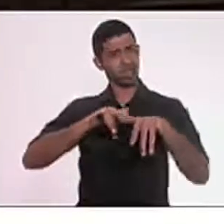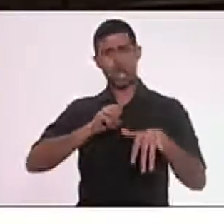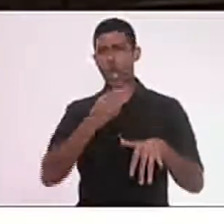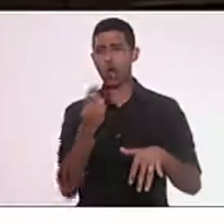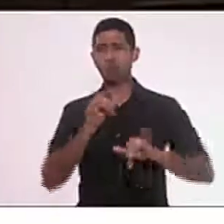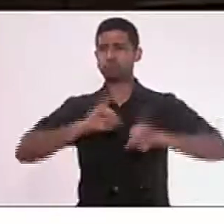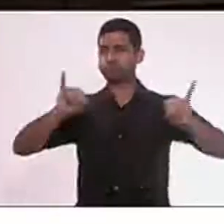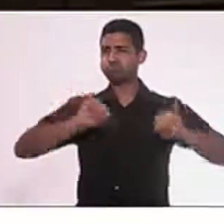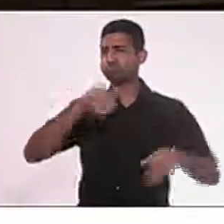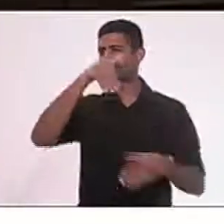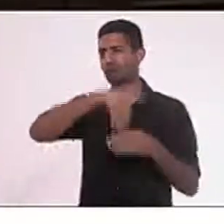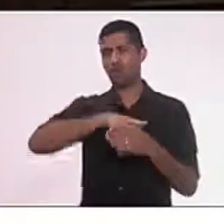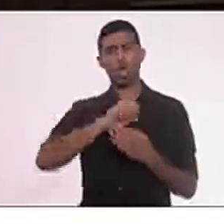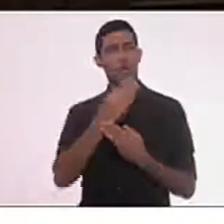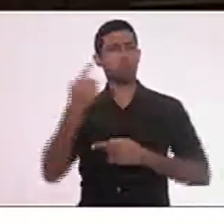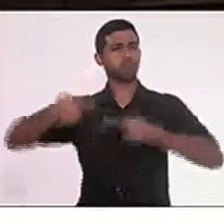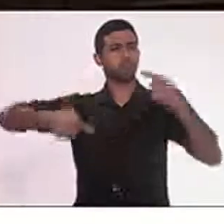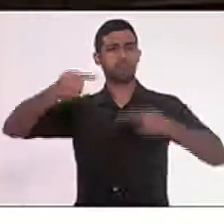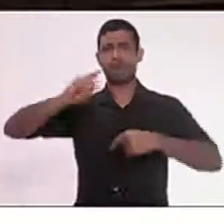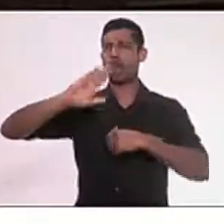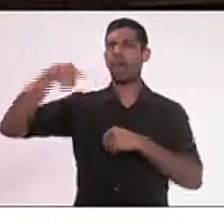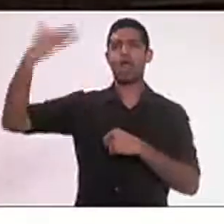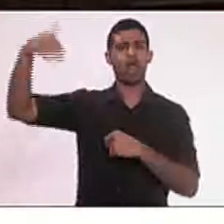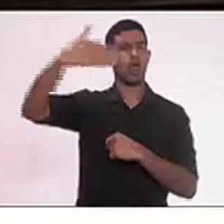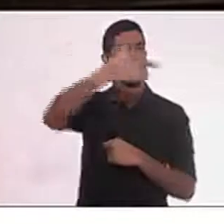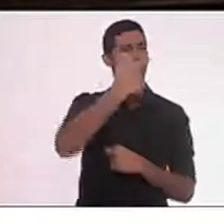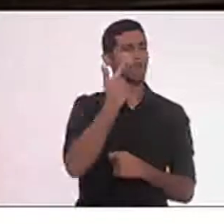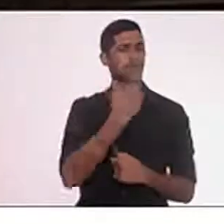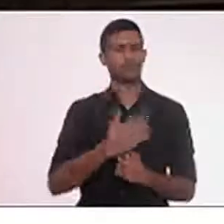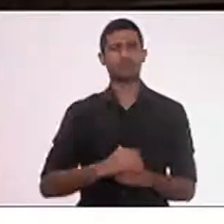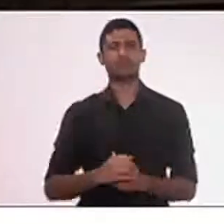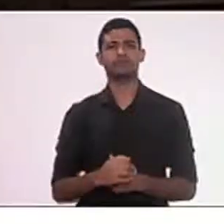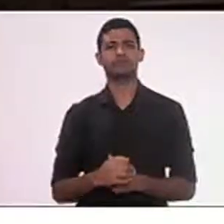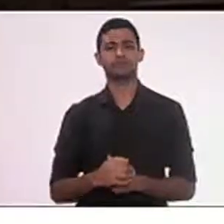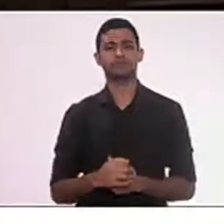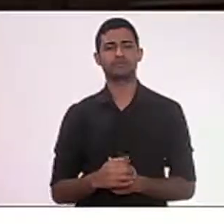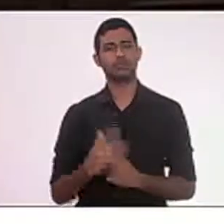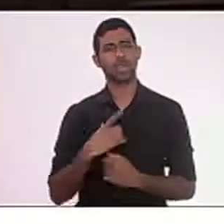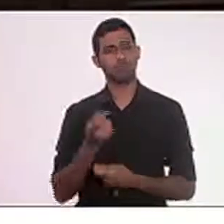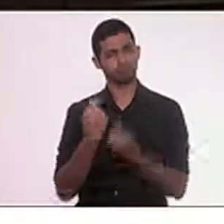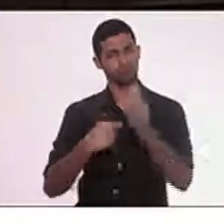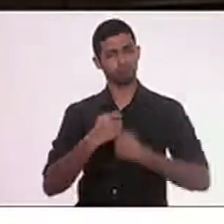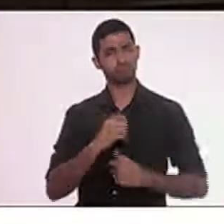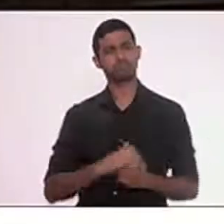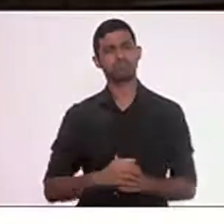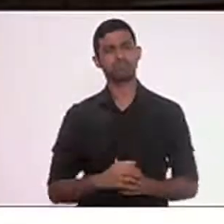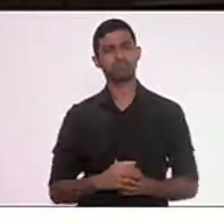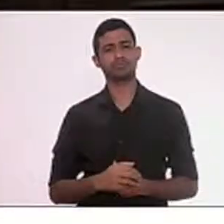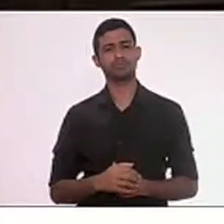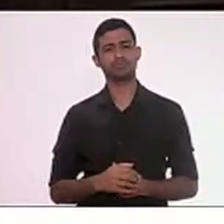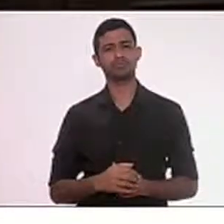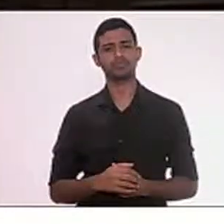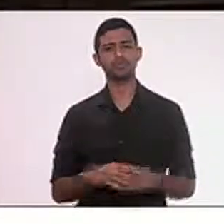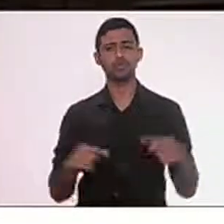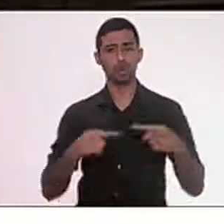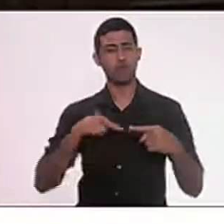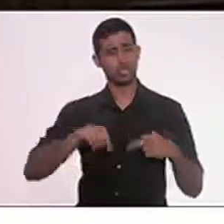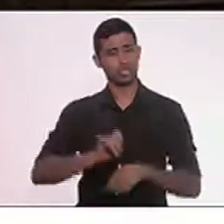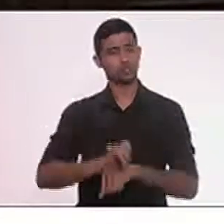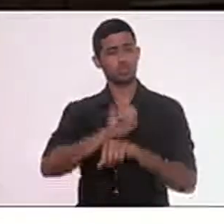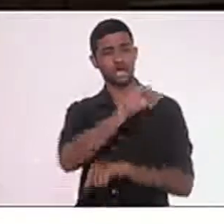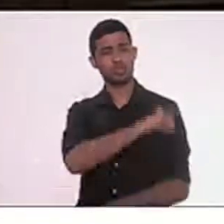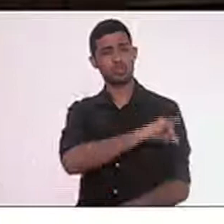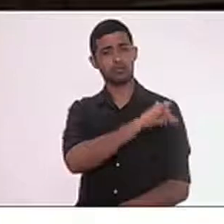campanha eleitoral, ou em debates por aí afora, nos referimos aos recursos transferidos pelo Estado do Rio de